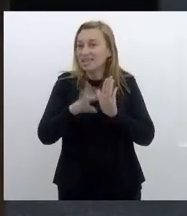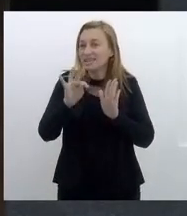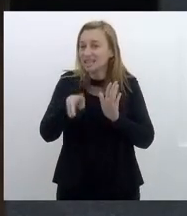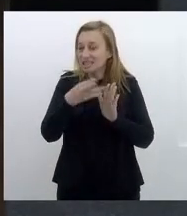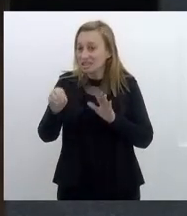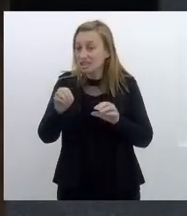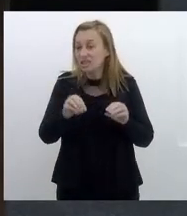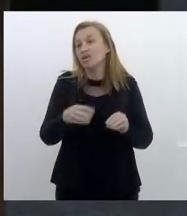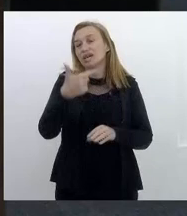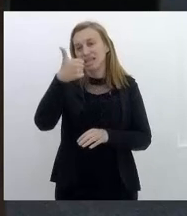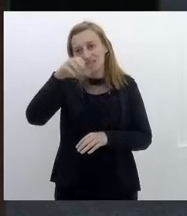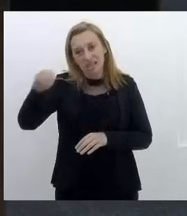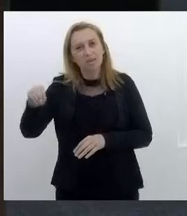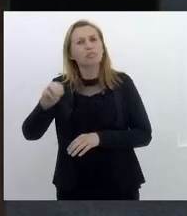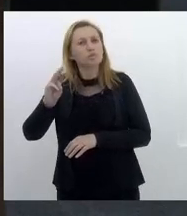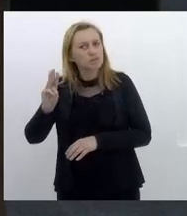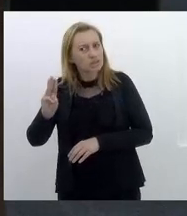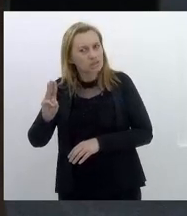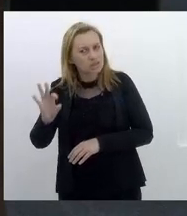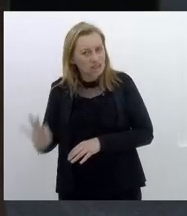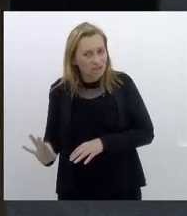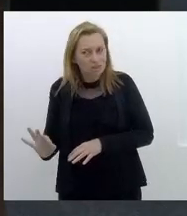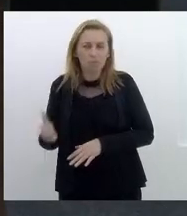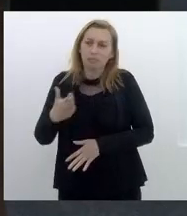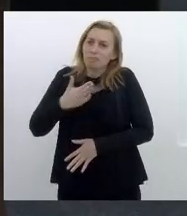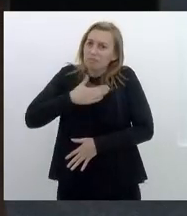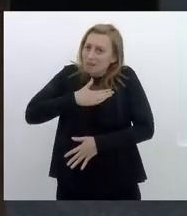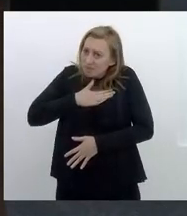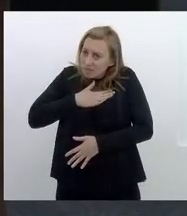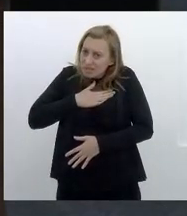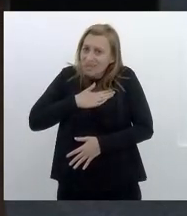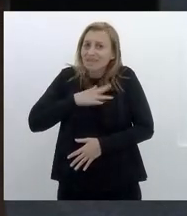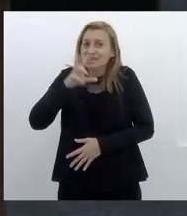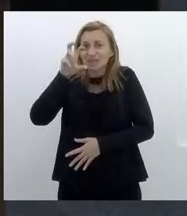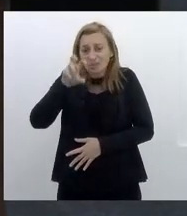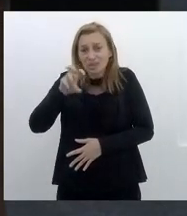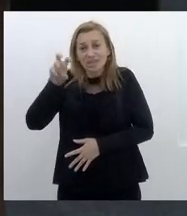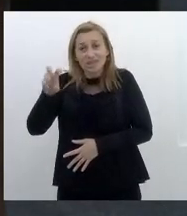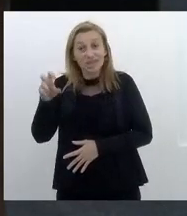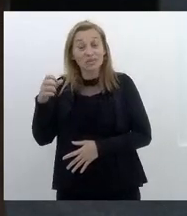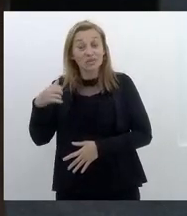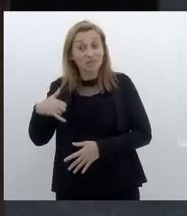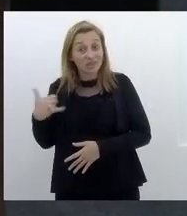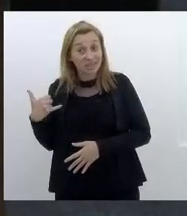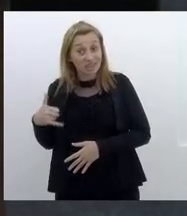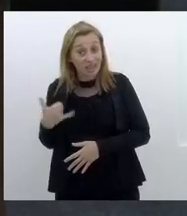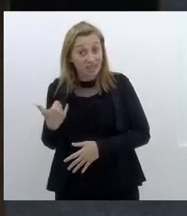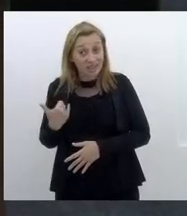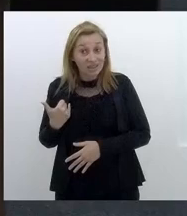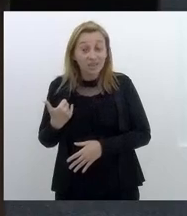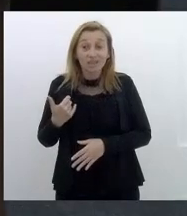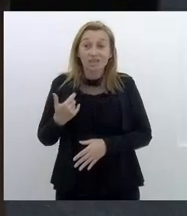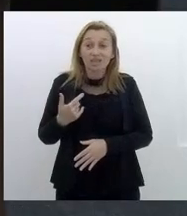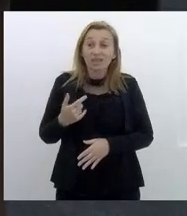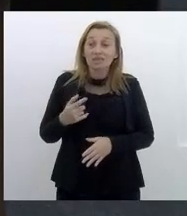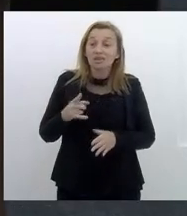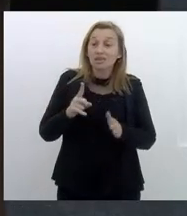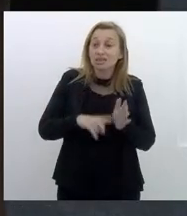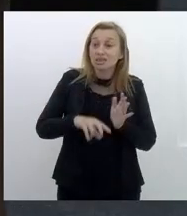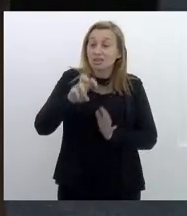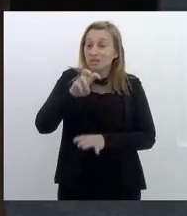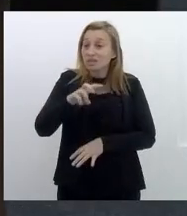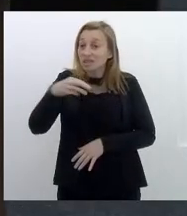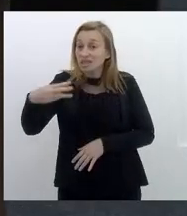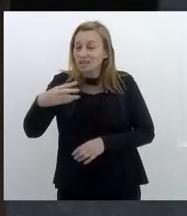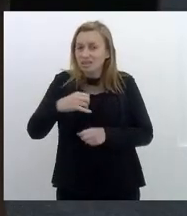que sem por cento de regra de transição para mim que 55 anos eu tenho uma regra televisão com 53